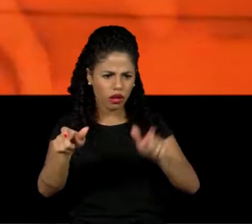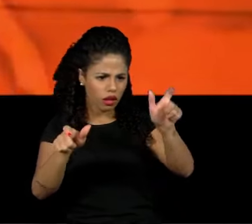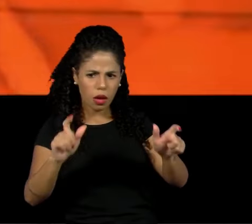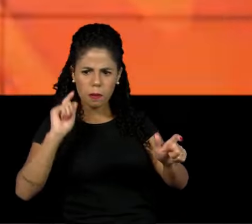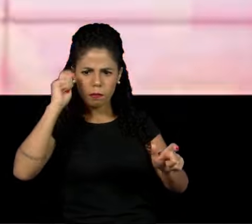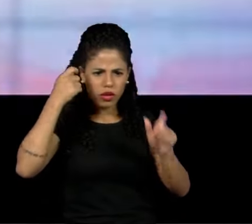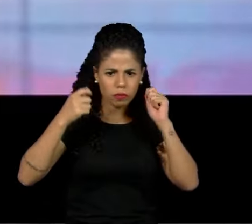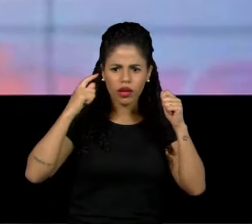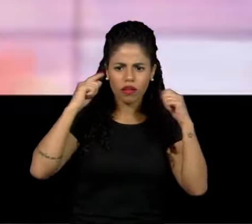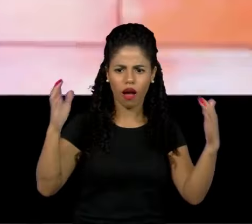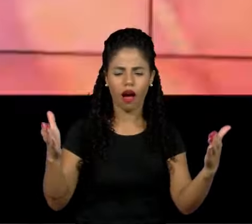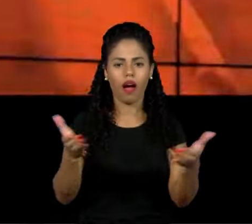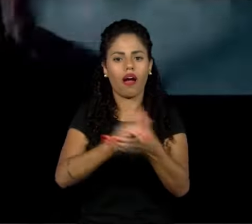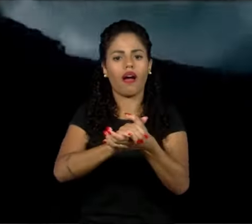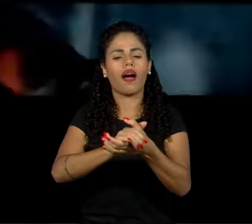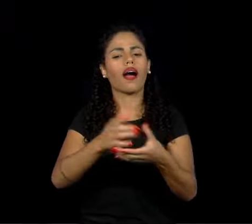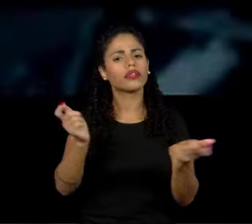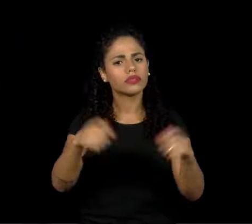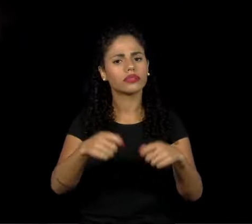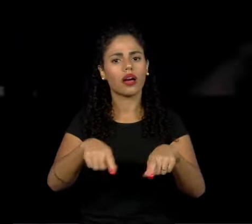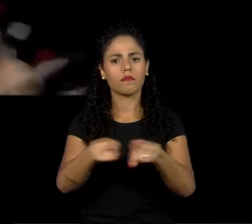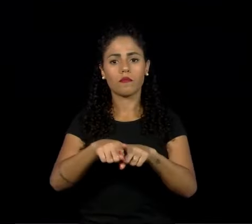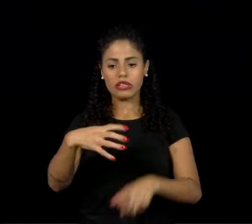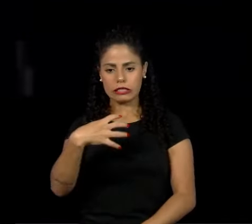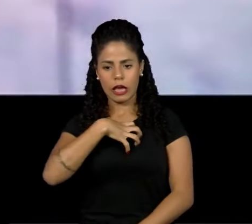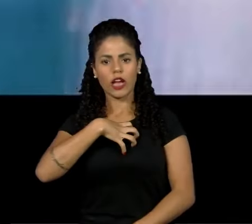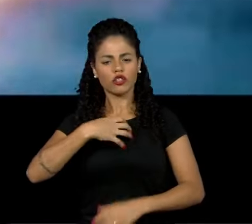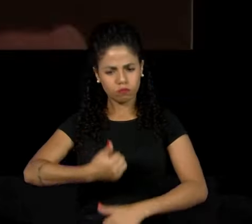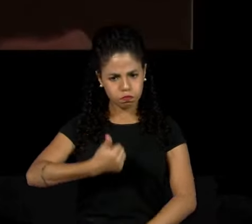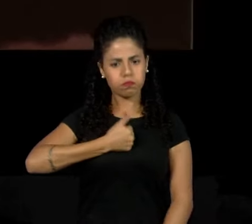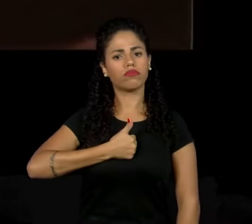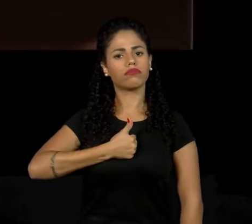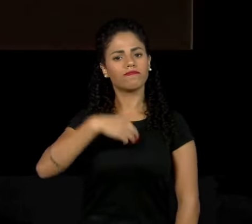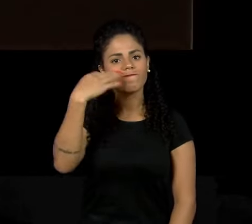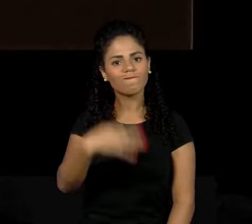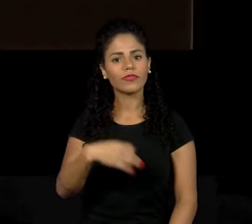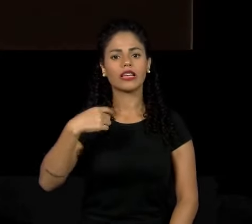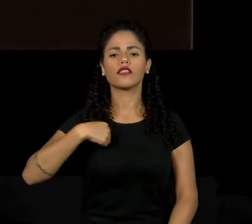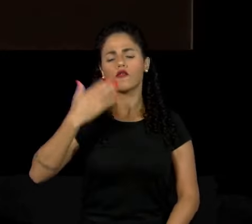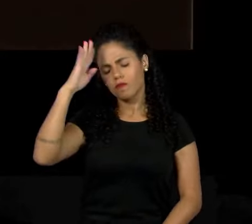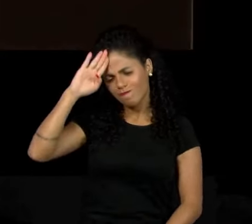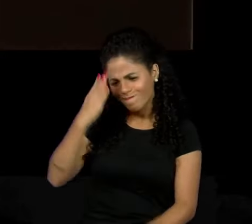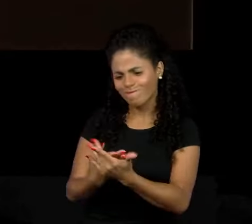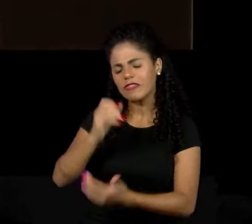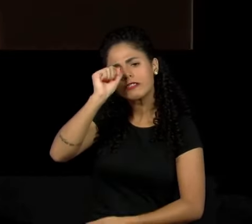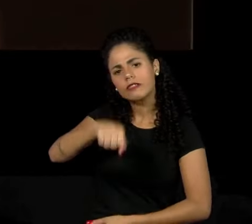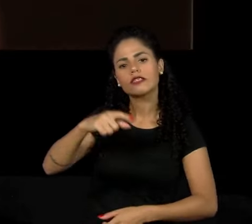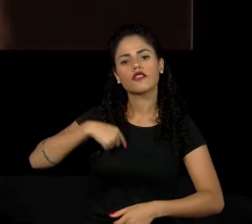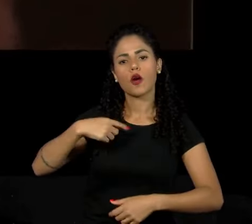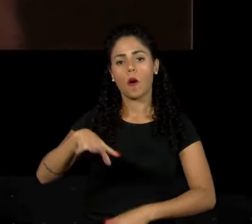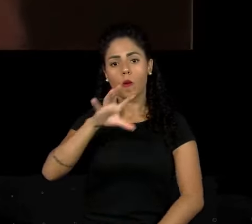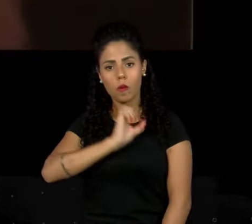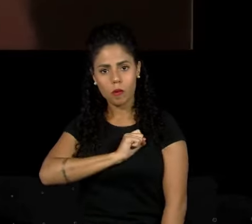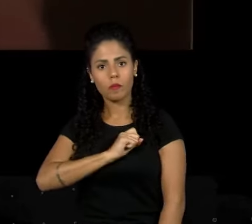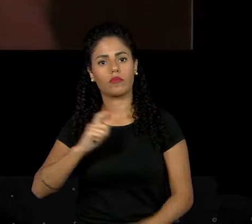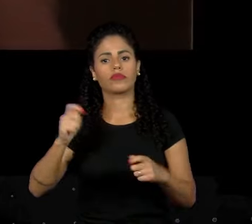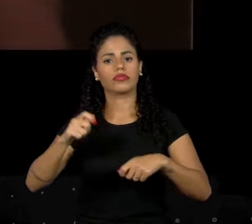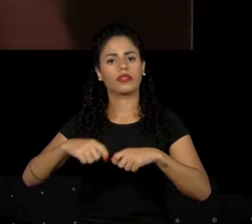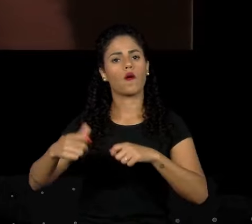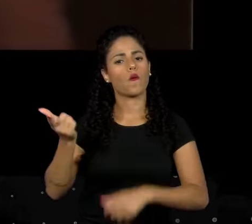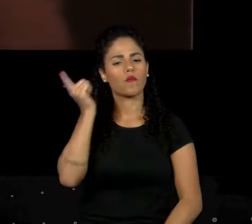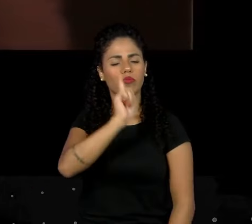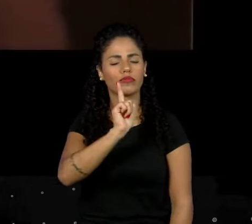pessoas belas, como pessoas com autoestima. Então eu acredito que essa pauta tem que estar sempre vinculada com a luta política. Eu só